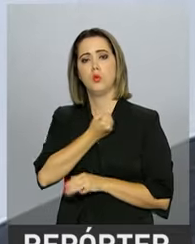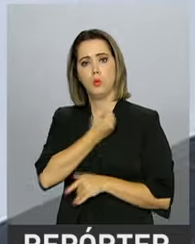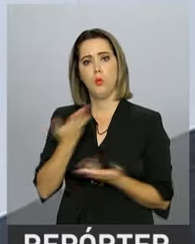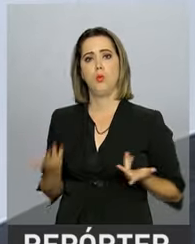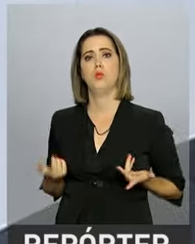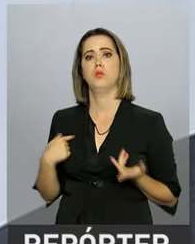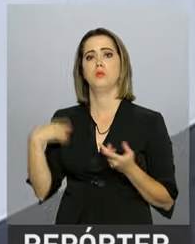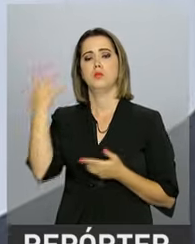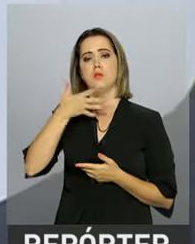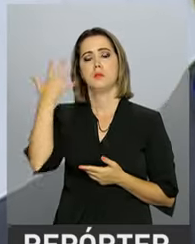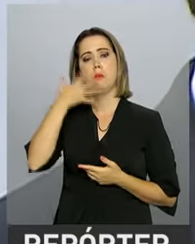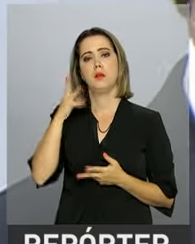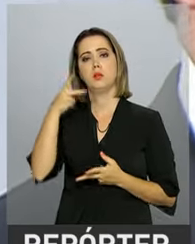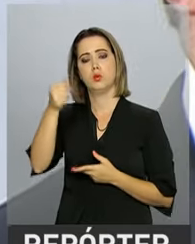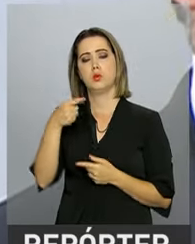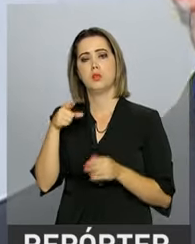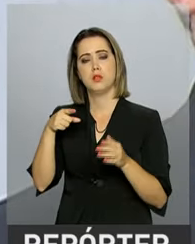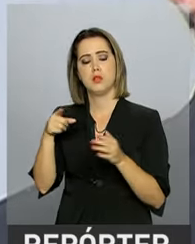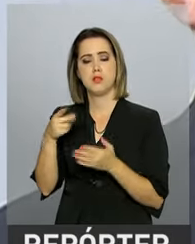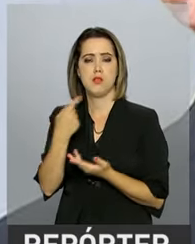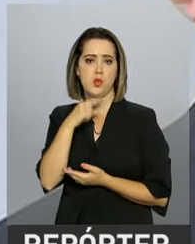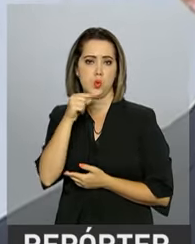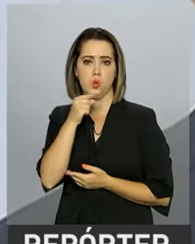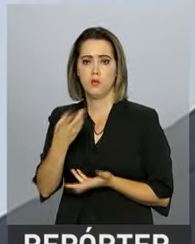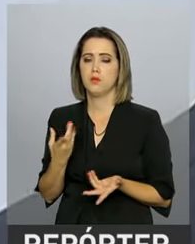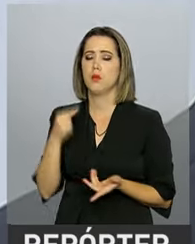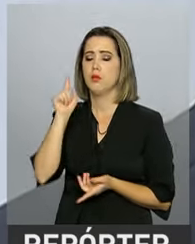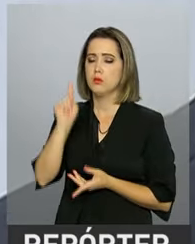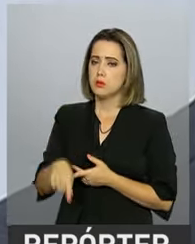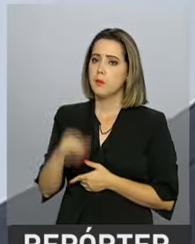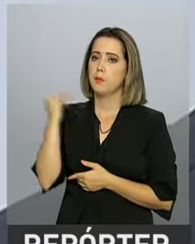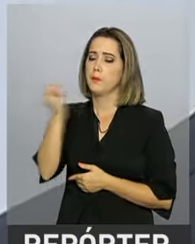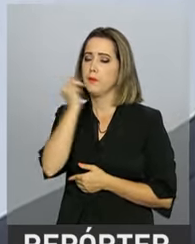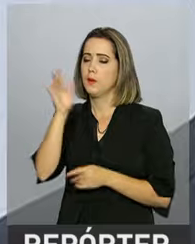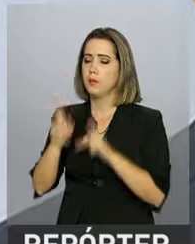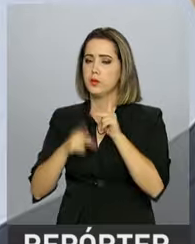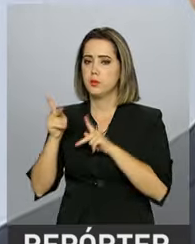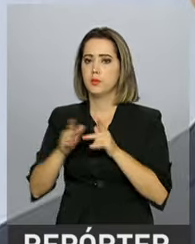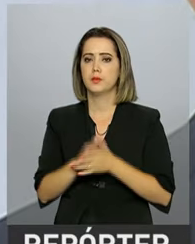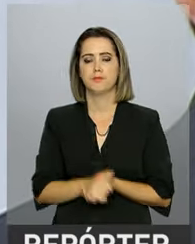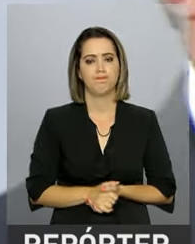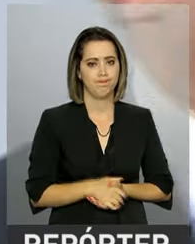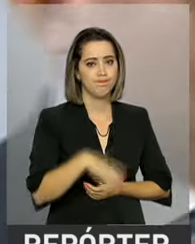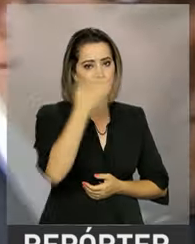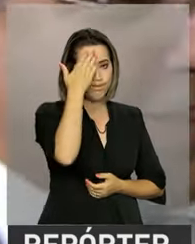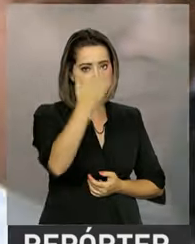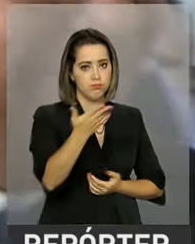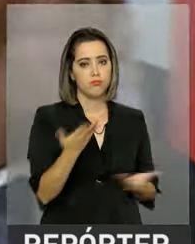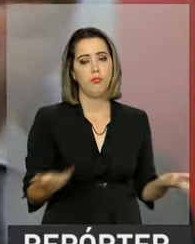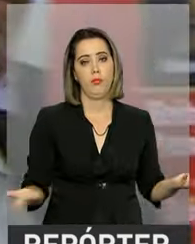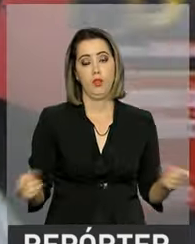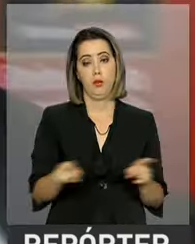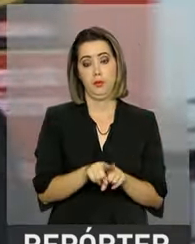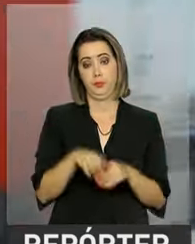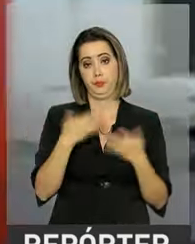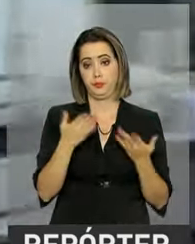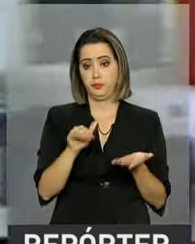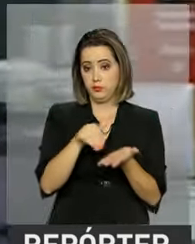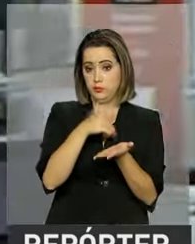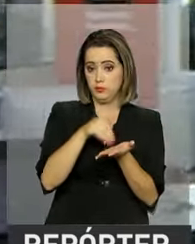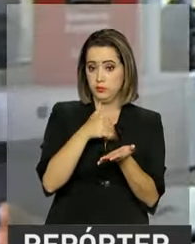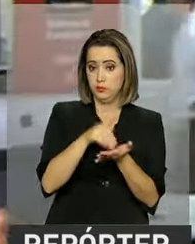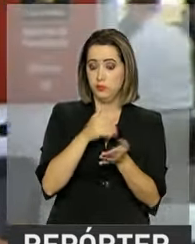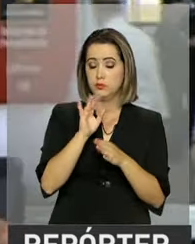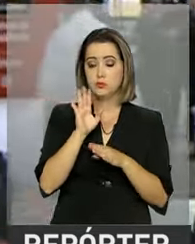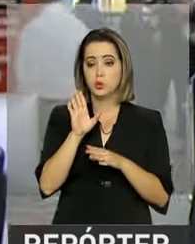esclarecendo as dúvidas eu acho que esse tipo de debate é muito benéfico para a população Obrigado secretário Mansueto Almeida secretário